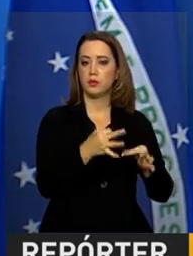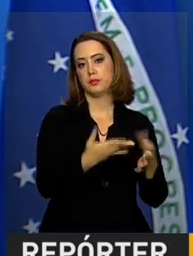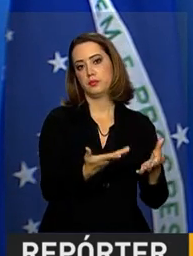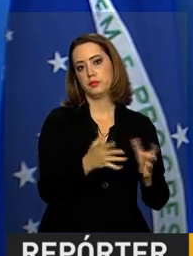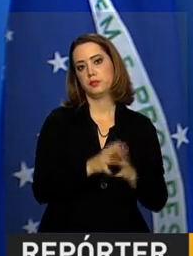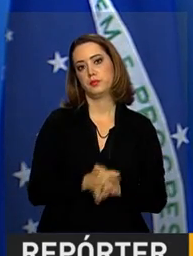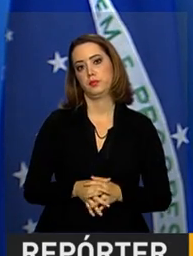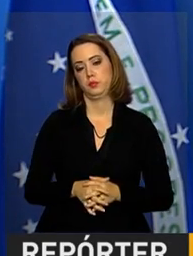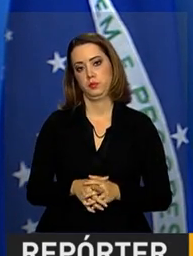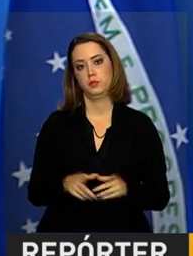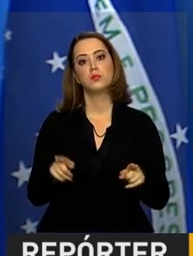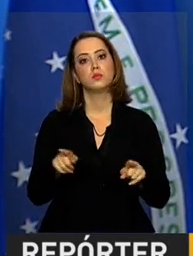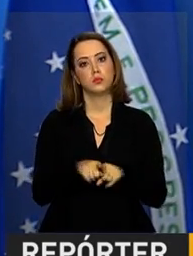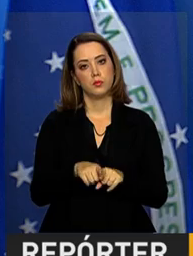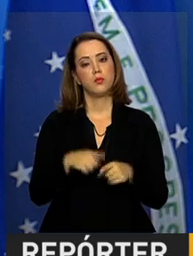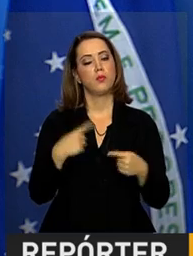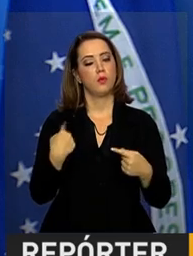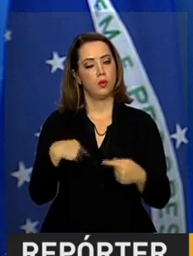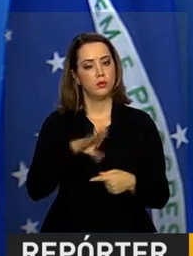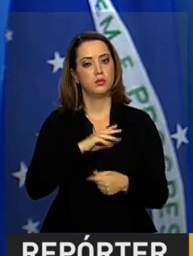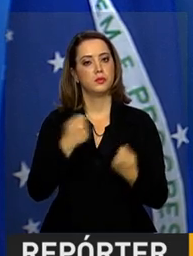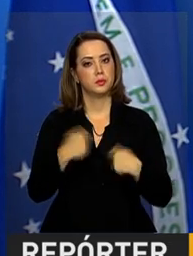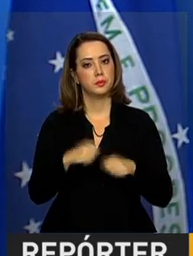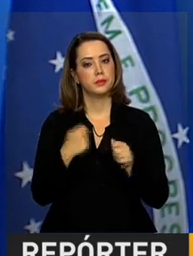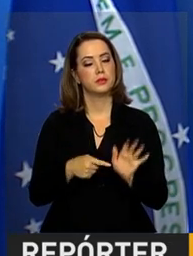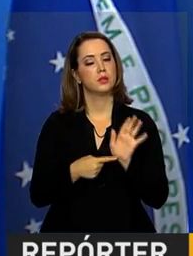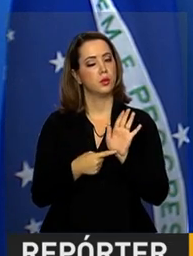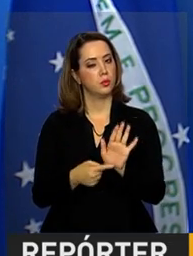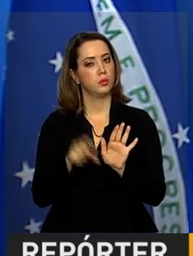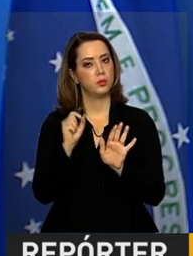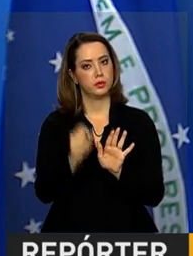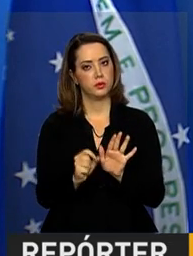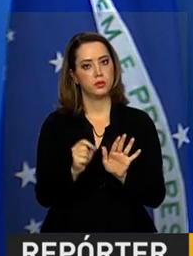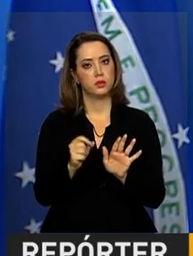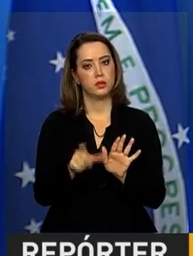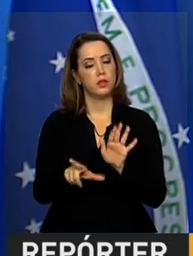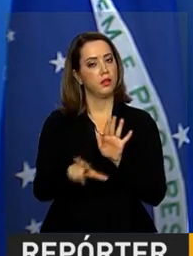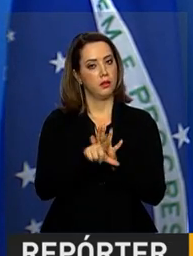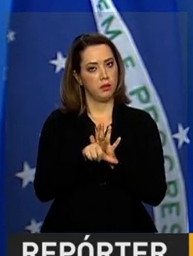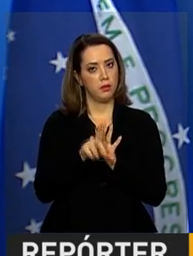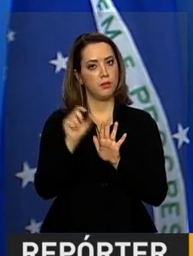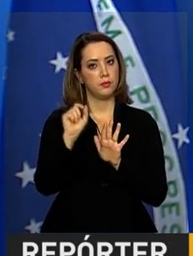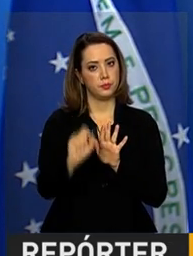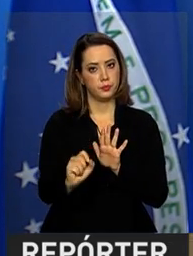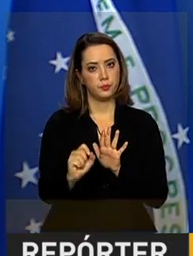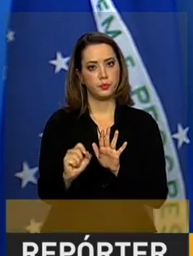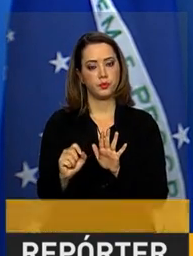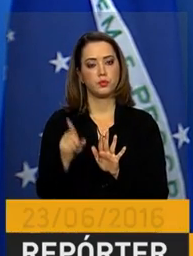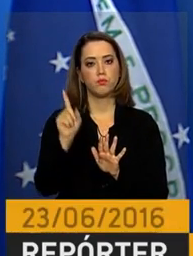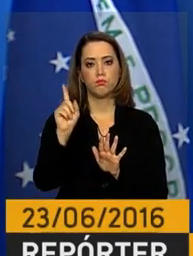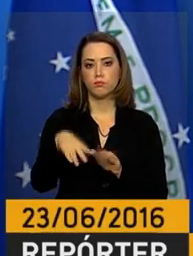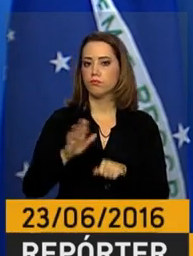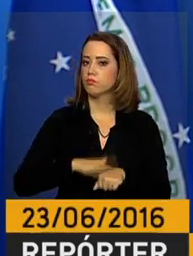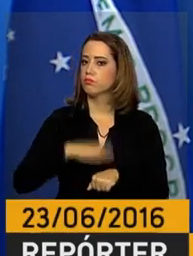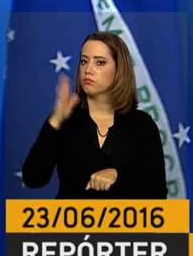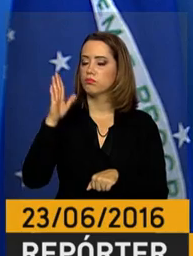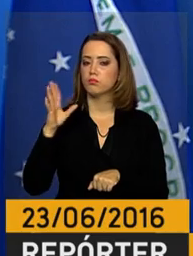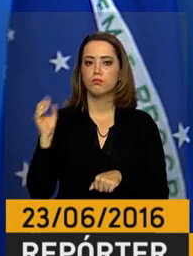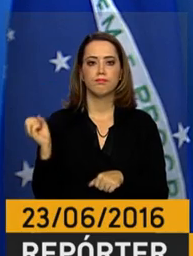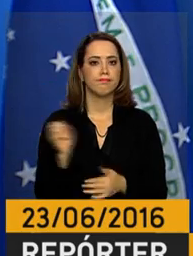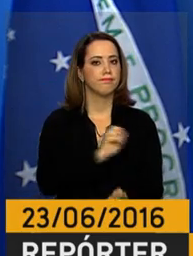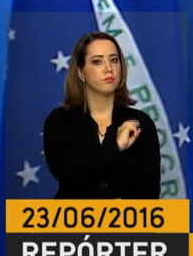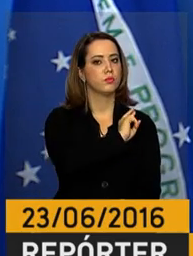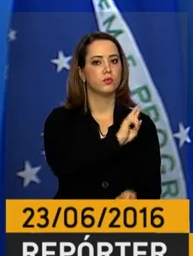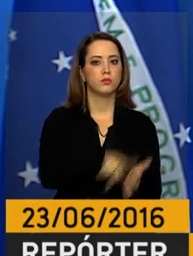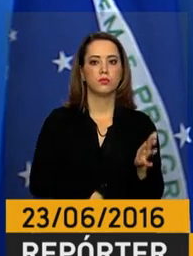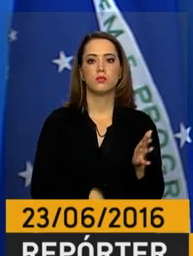jurisdicional por fim é preciso realçar que a lei do mandado de in junção Como já disse é mais um dos muitos